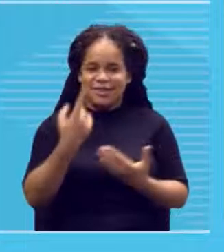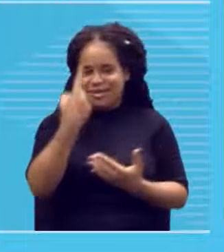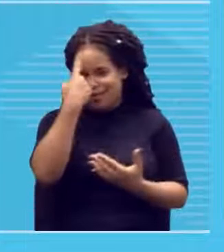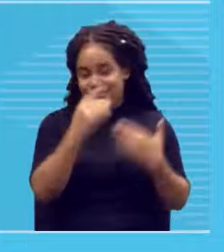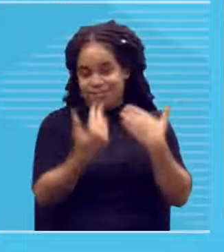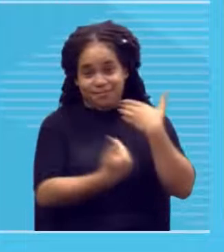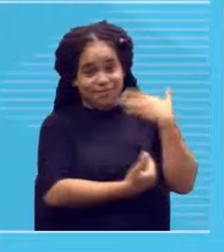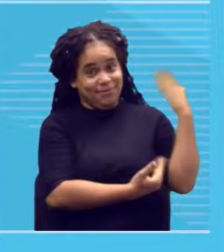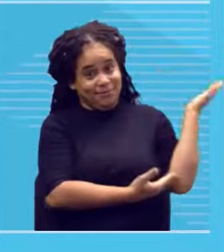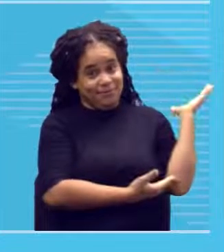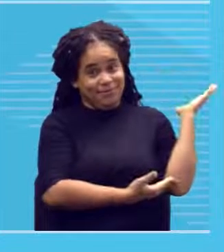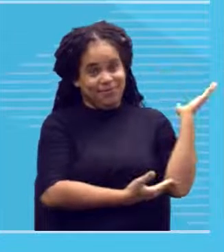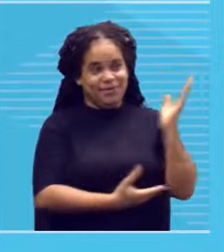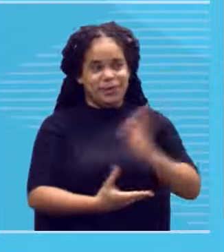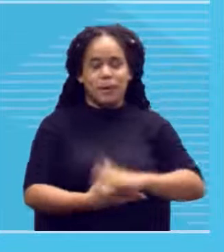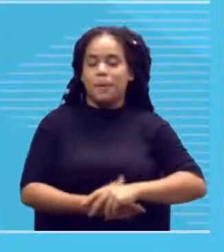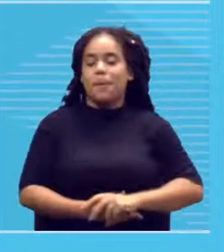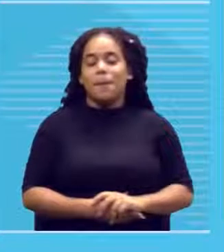galerinha